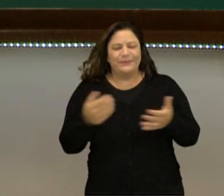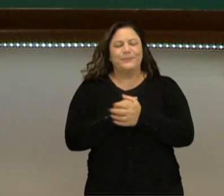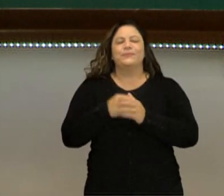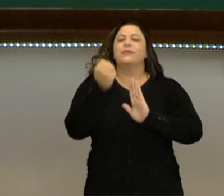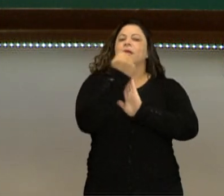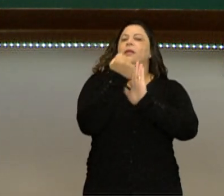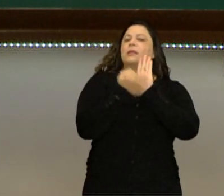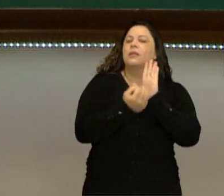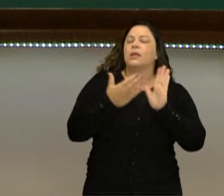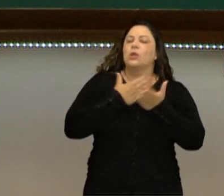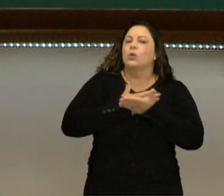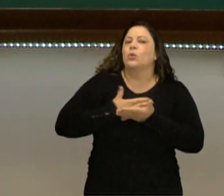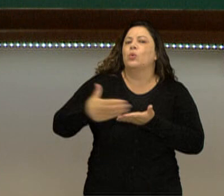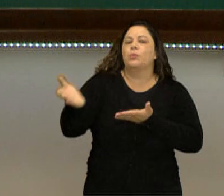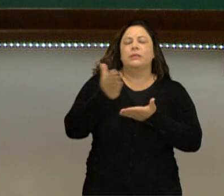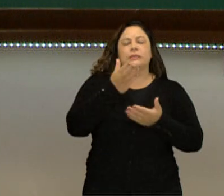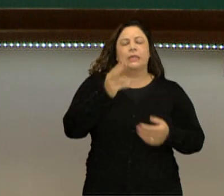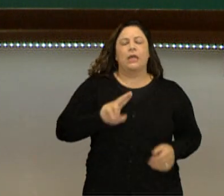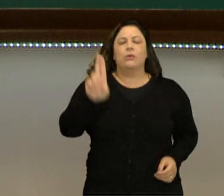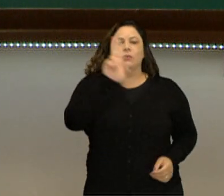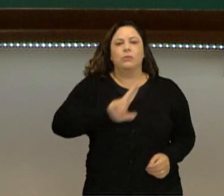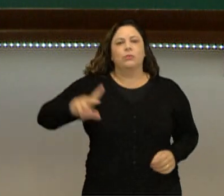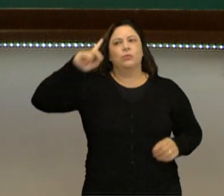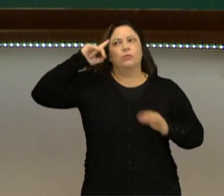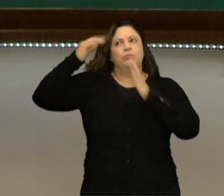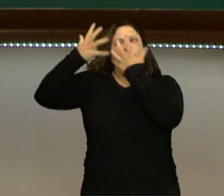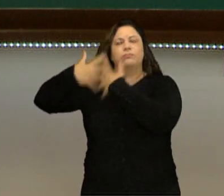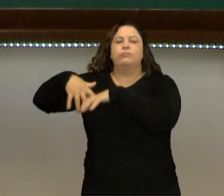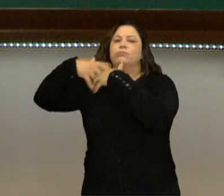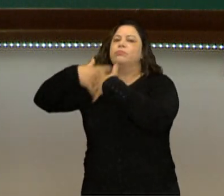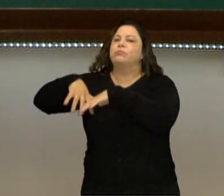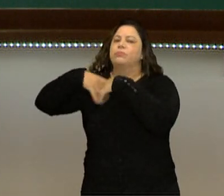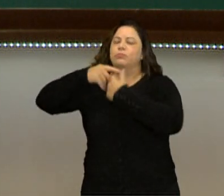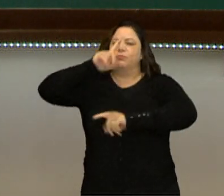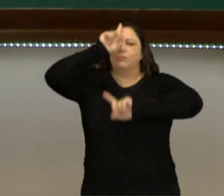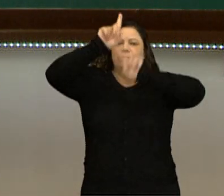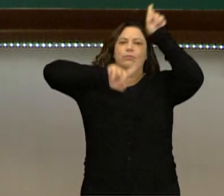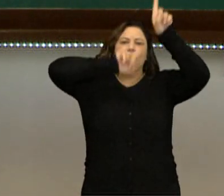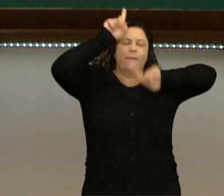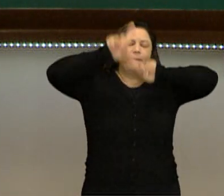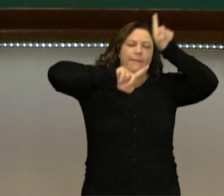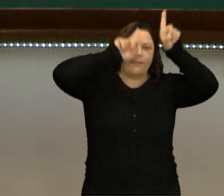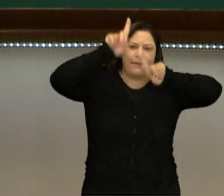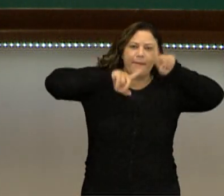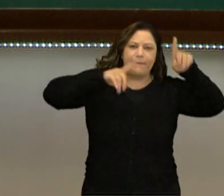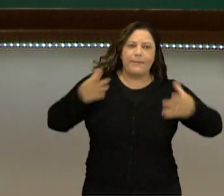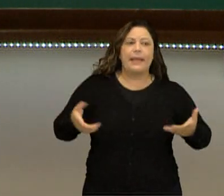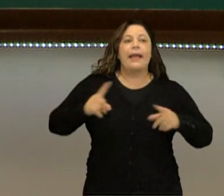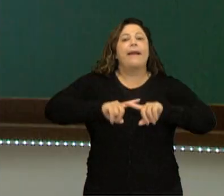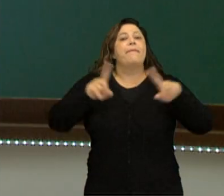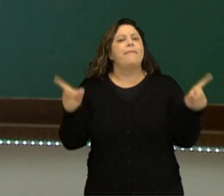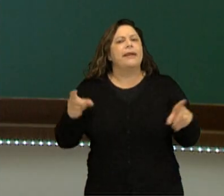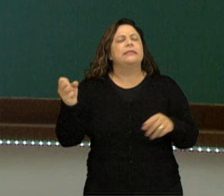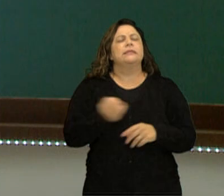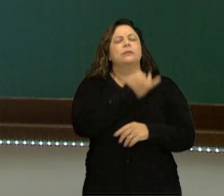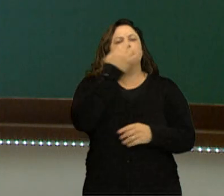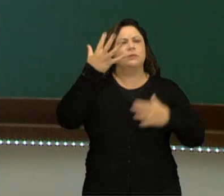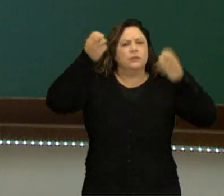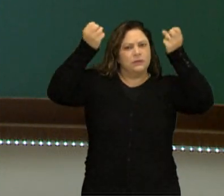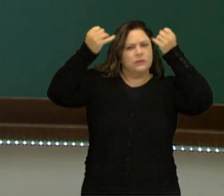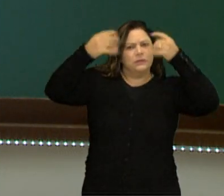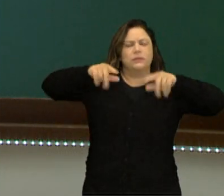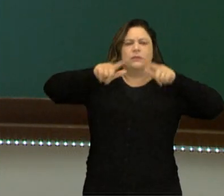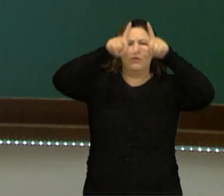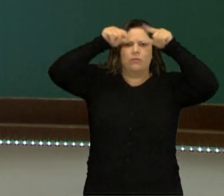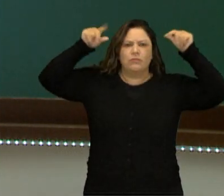que começaram a usar a razão, a pensar, formular ideias. Só que é o seguinte, quando se fala em gregos, você já pensa